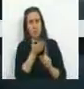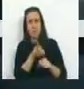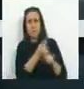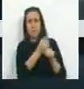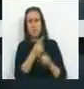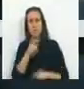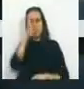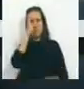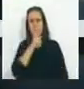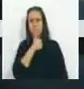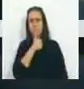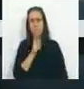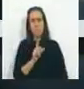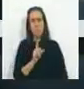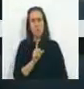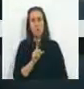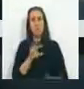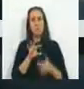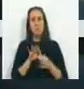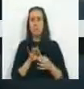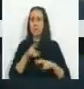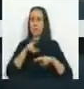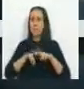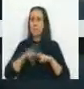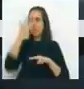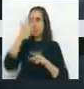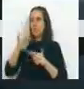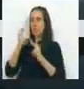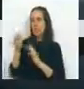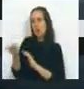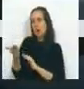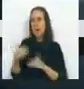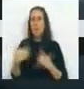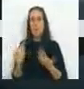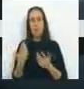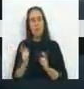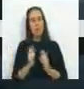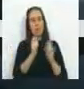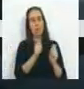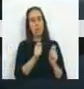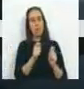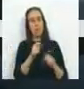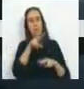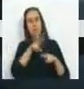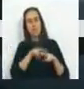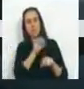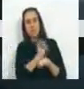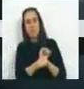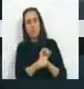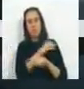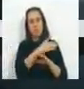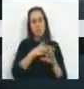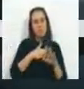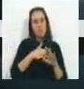Governo que vai dizer se é pelo regime de prisão de dias livres e se a detenção é ou não é de semidetenção e